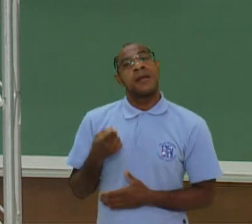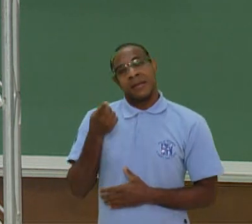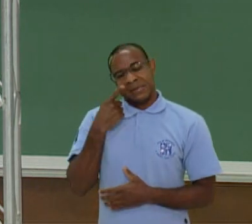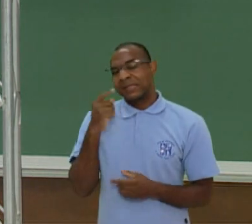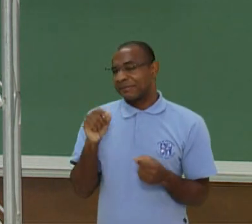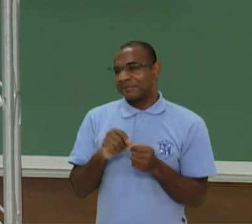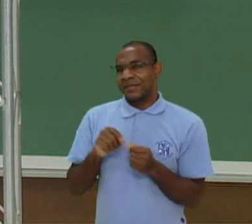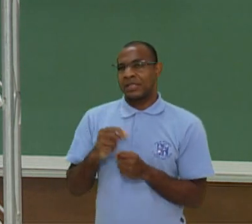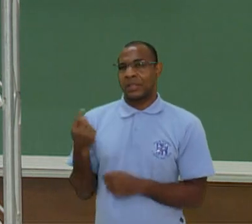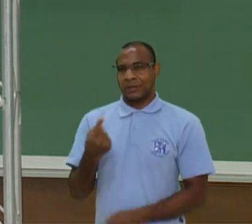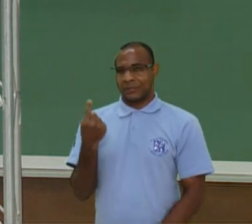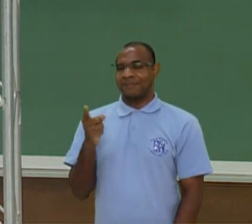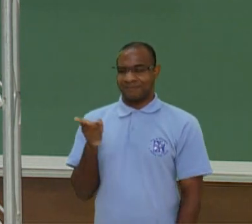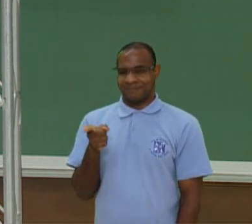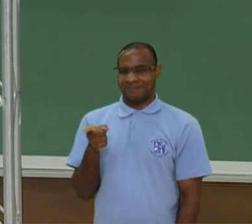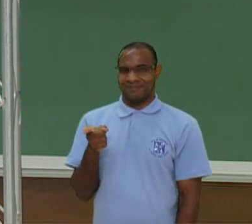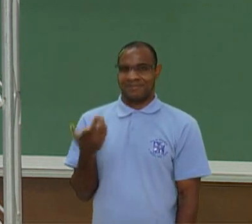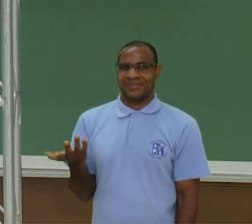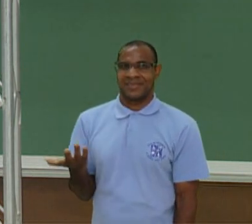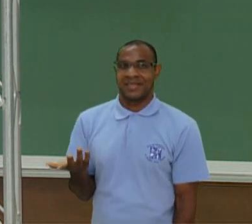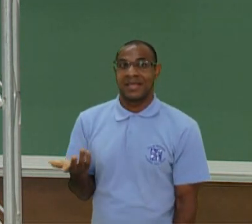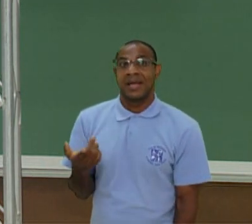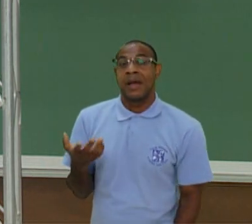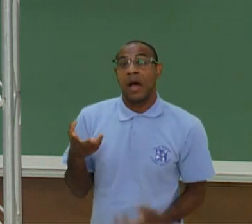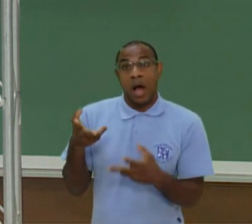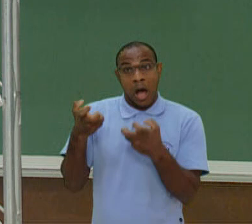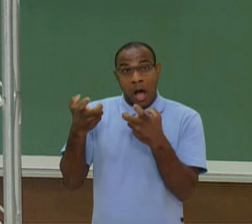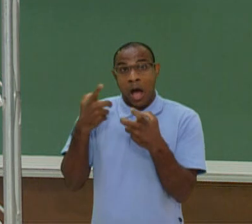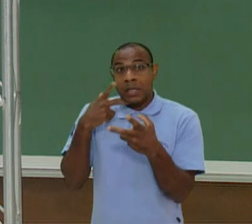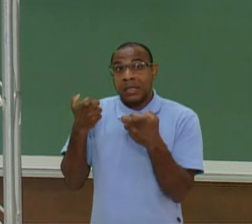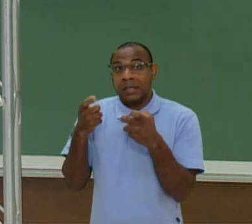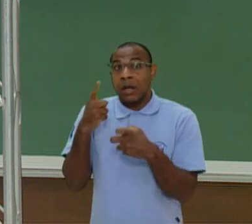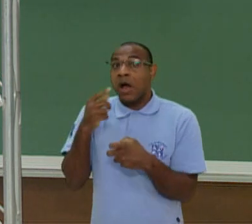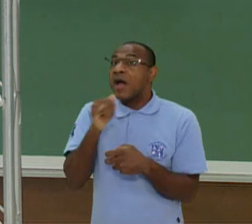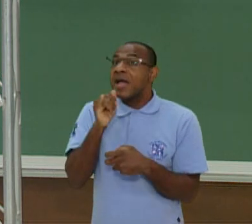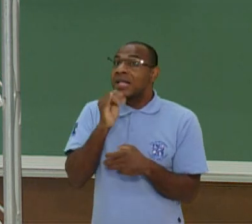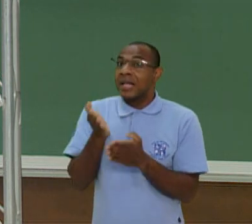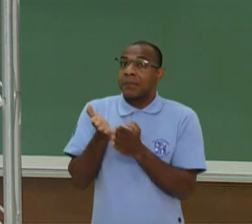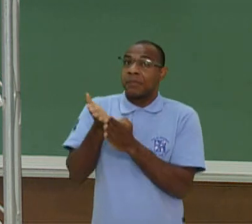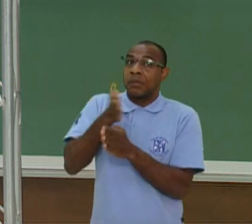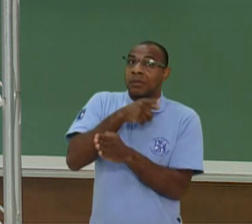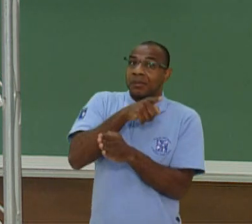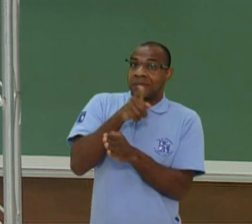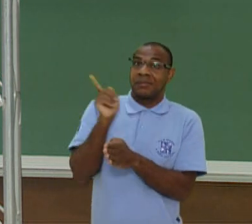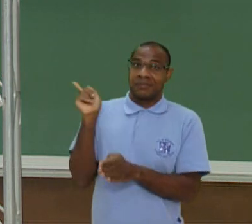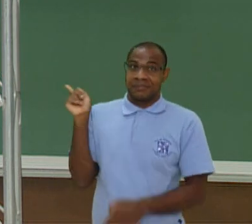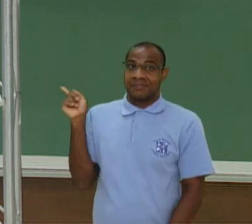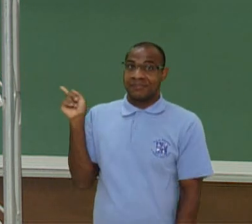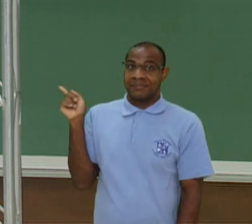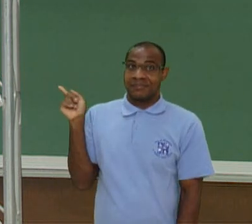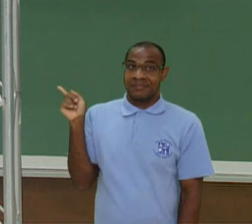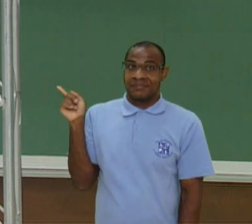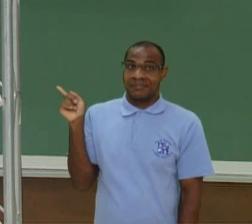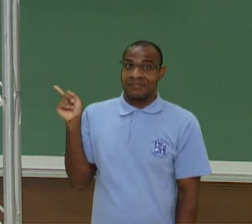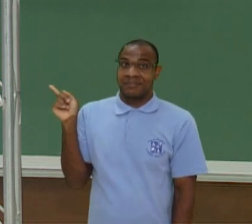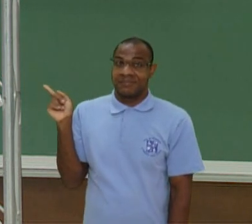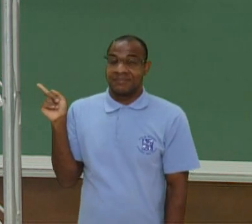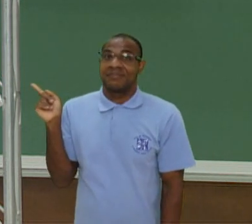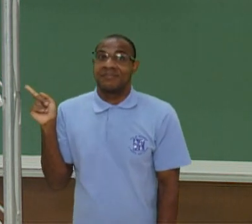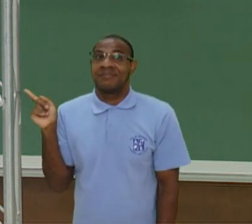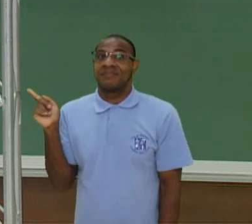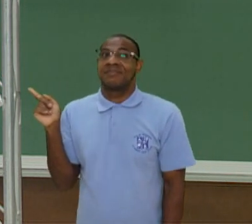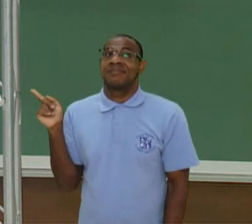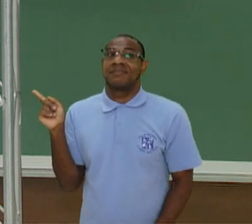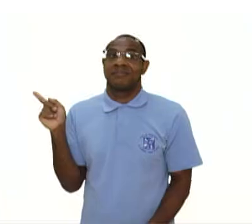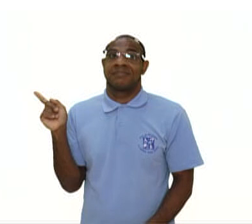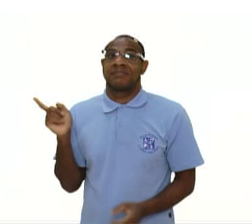essa atividade. Para fazer essa atividade, eu quero que você preste bastante atenção no exemplo que foi feito, né? Que é baseado, estou